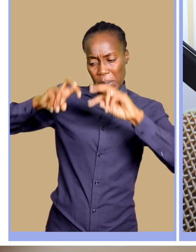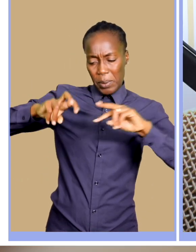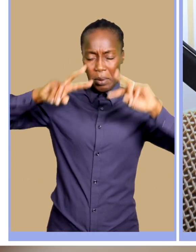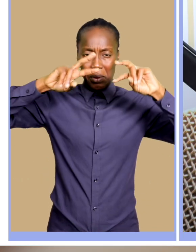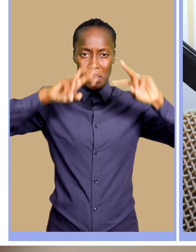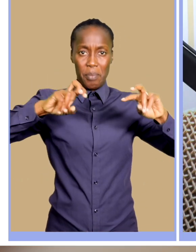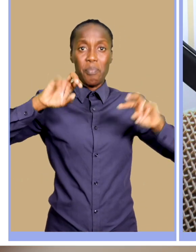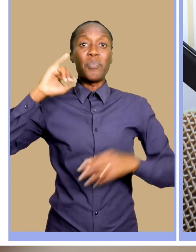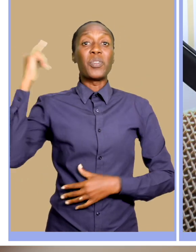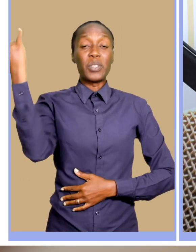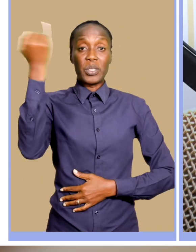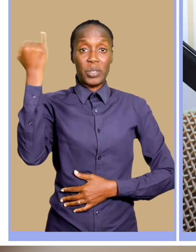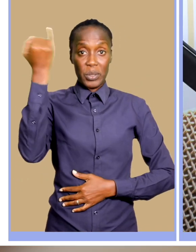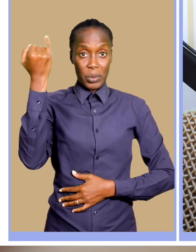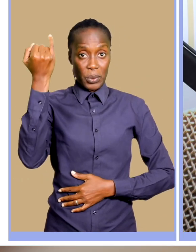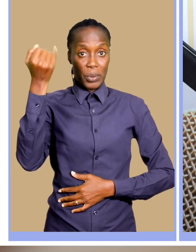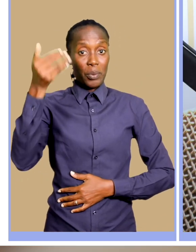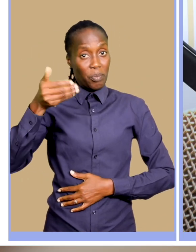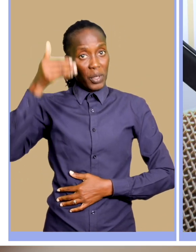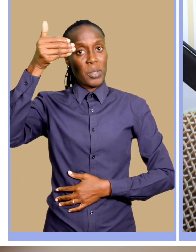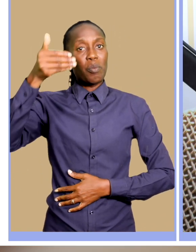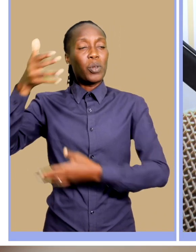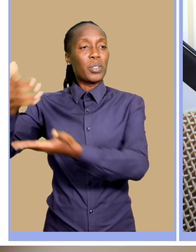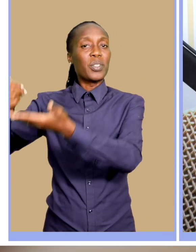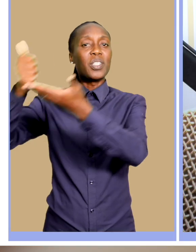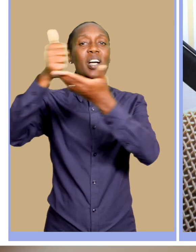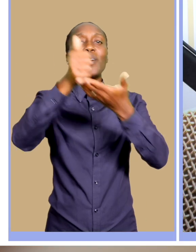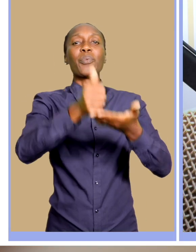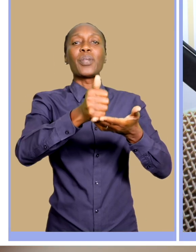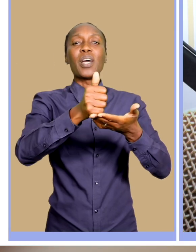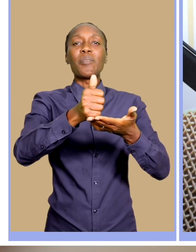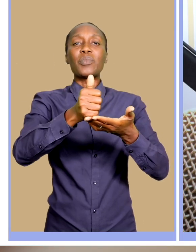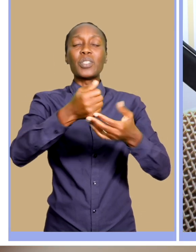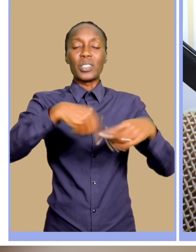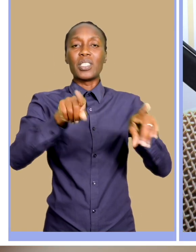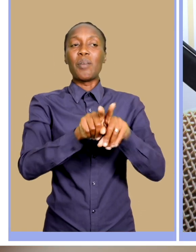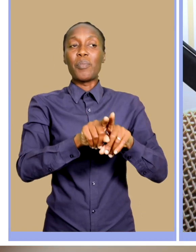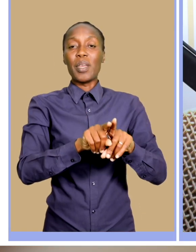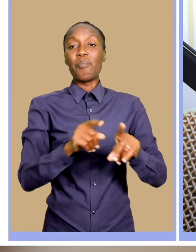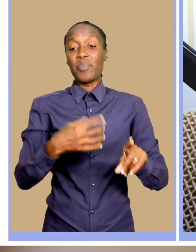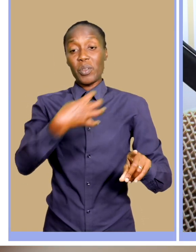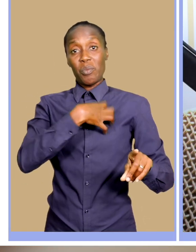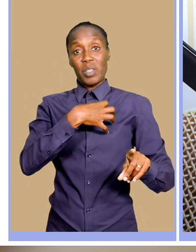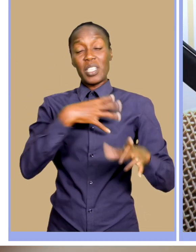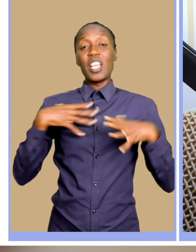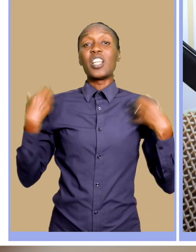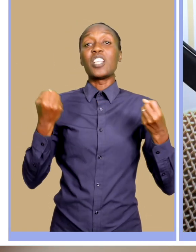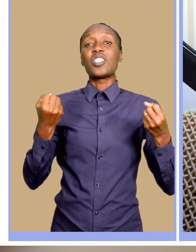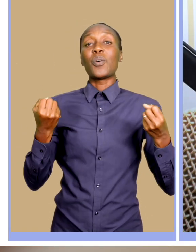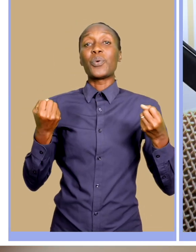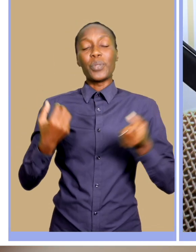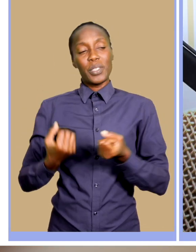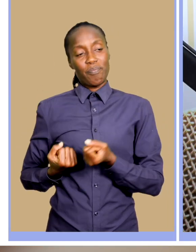depois apoiamos na resposta que o Ministério da Saúde dá a estes casos.